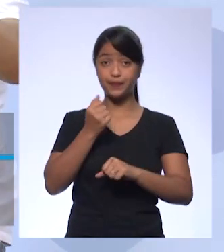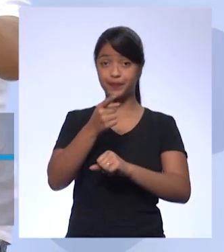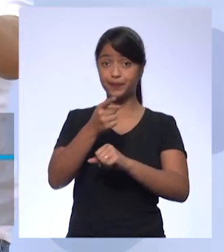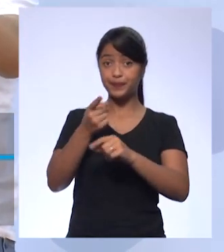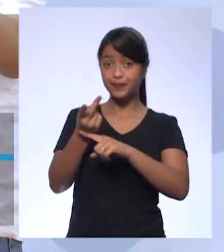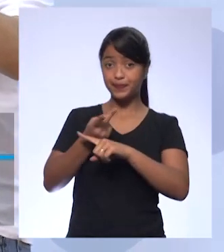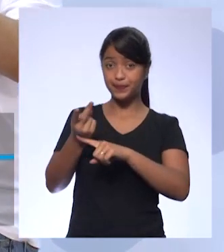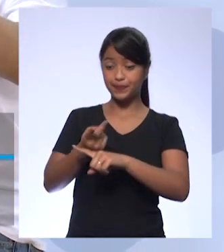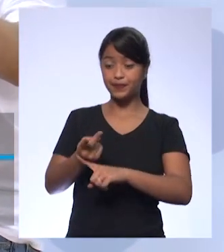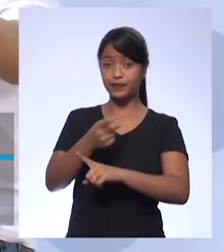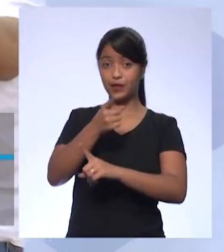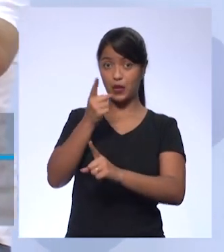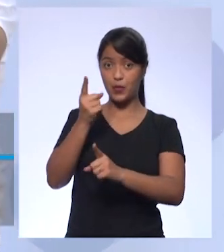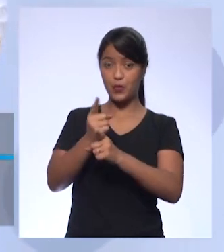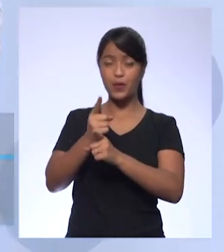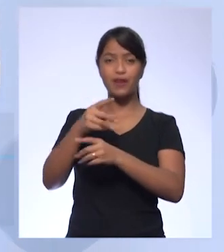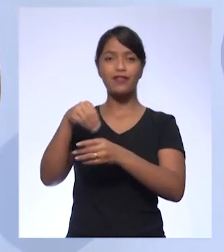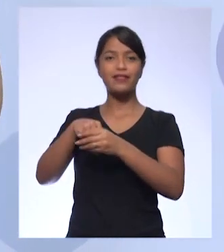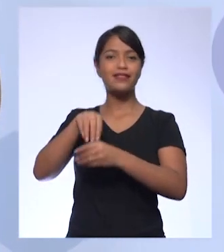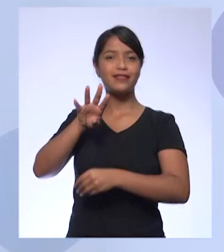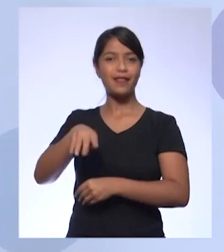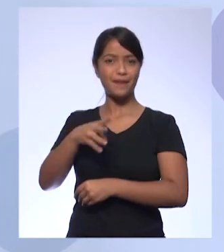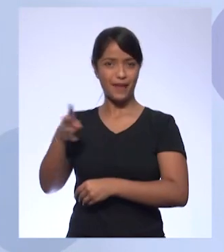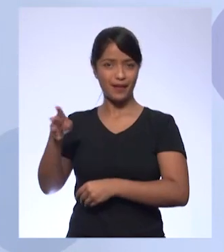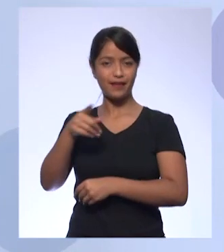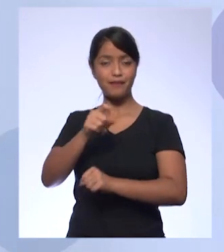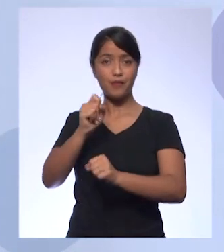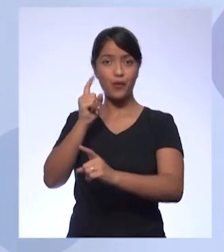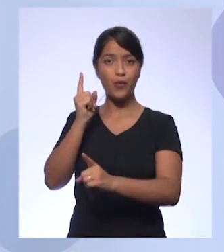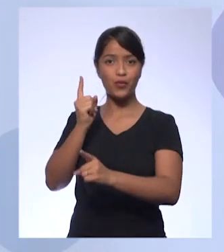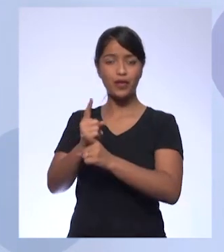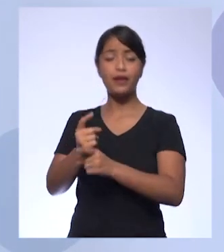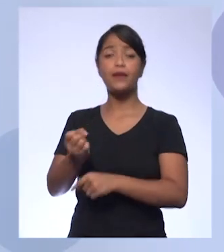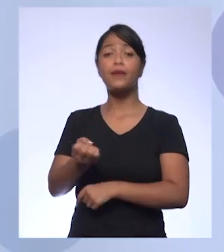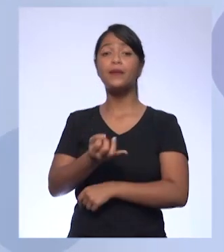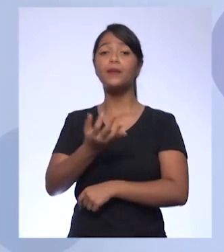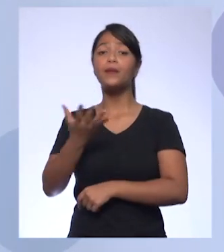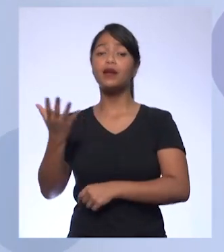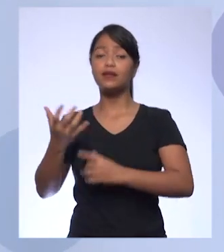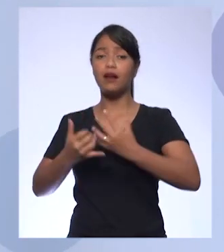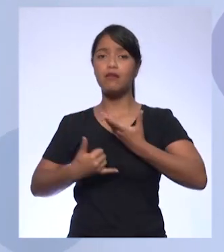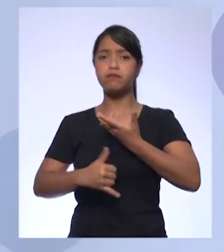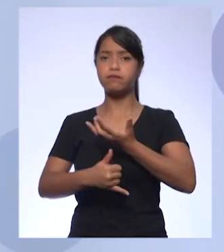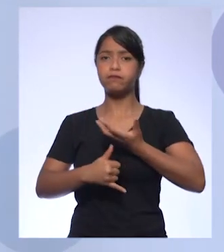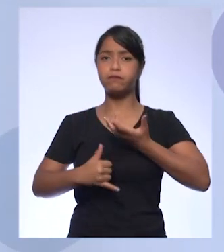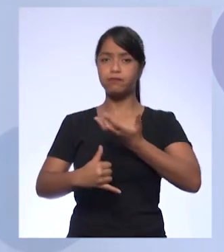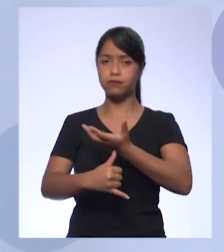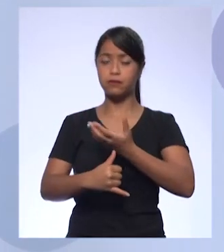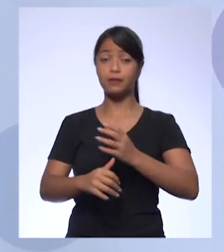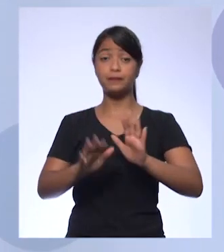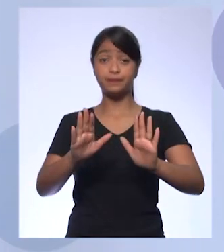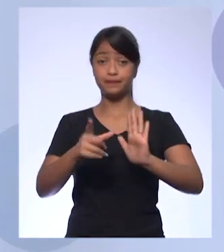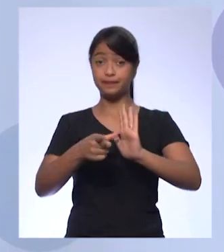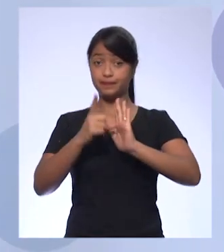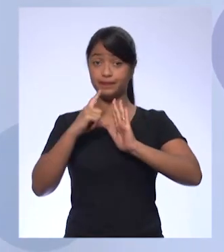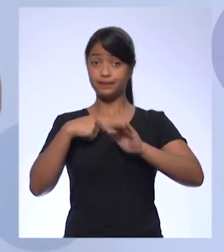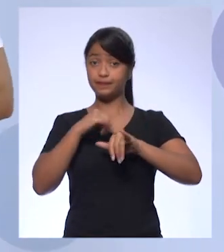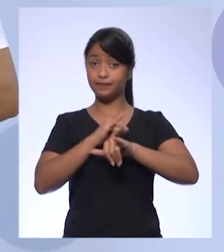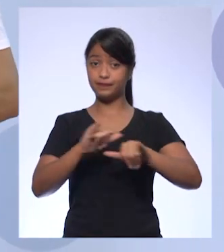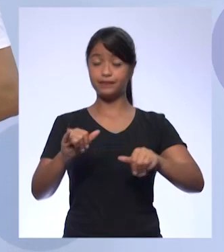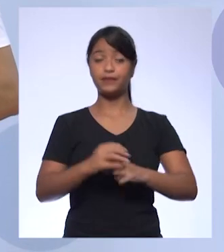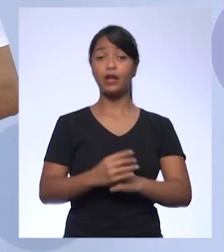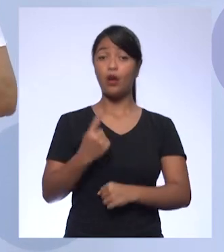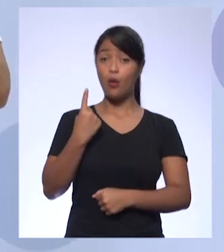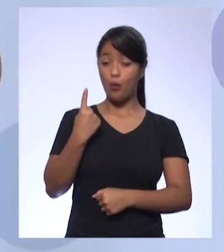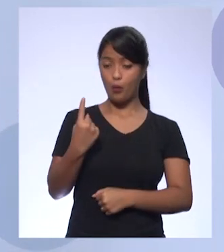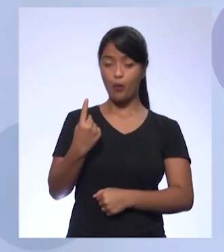naquela tabela nutricional que eu disse a vocês, essa unidade de calorias. Mas olha, eu já vou te adiantando o seguinte, uma